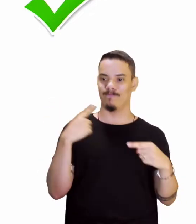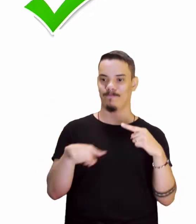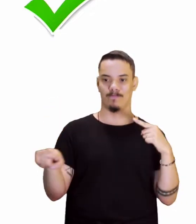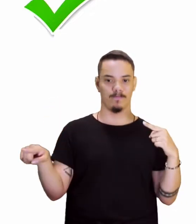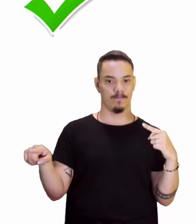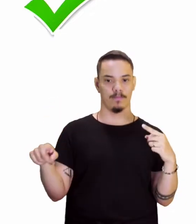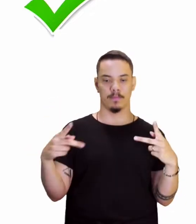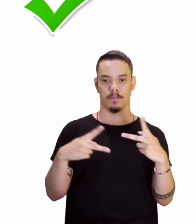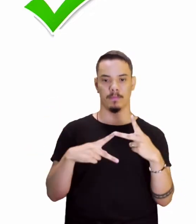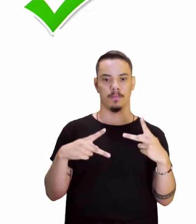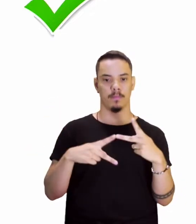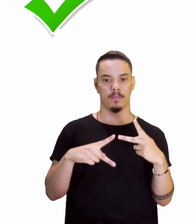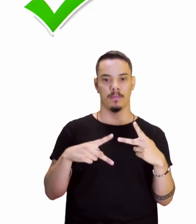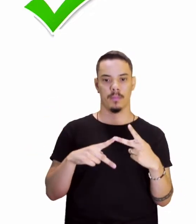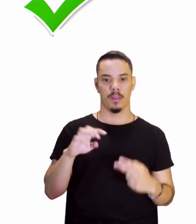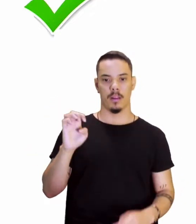a preposição em.